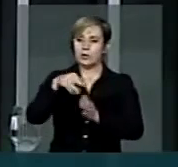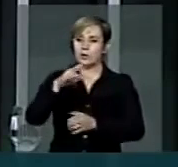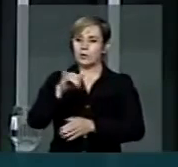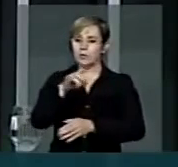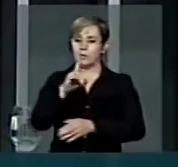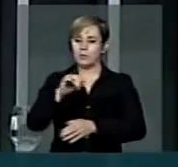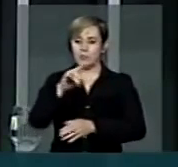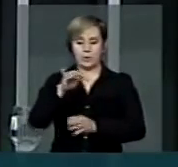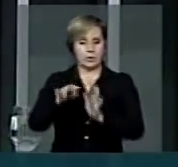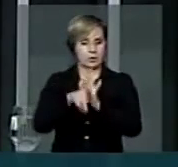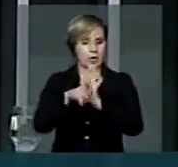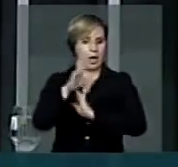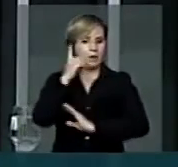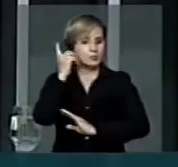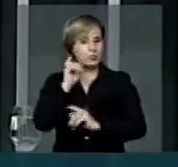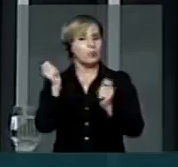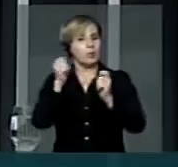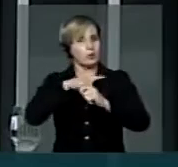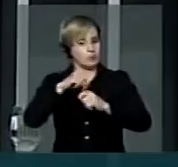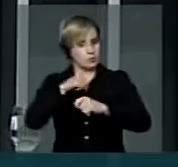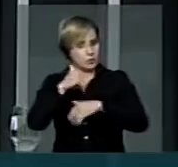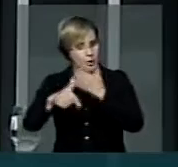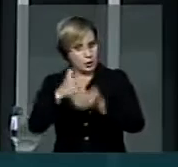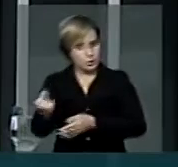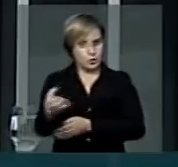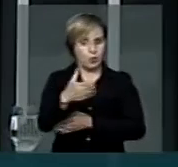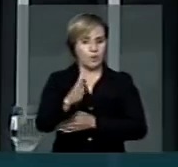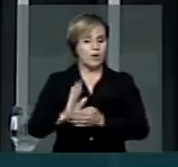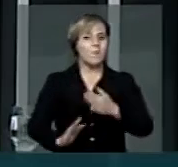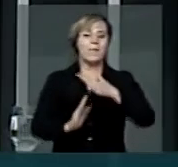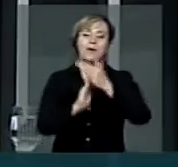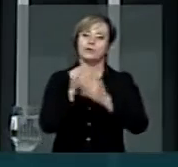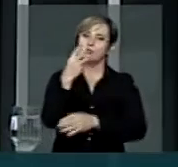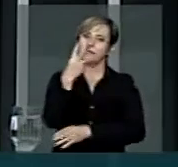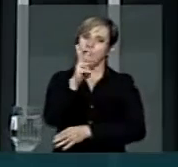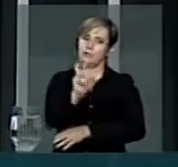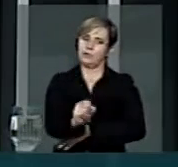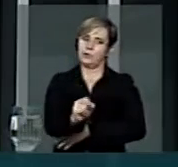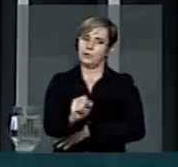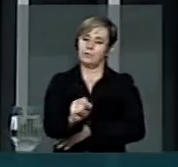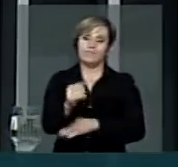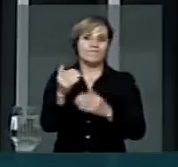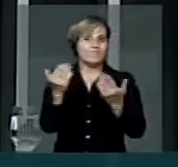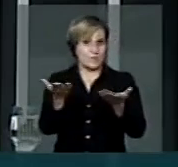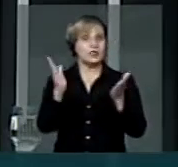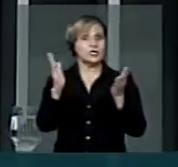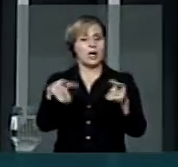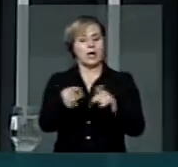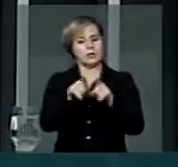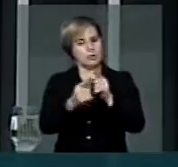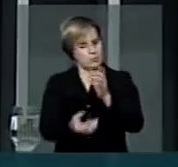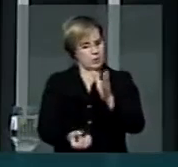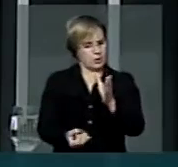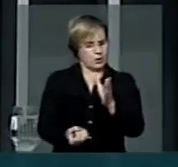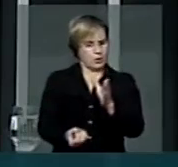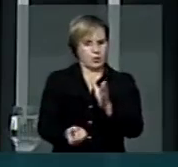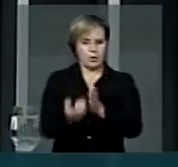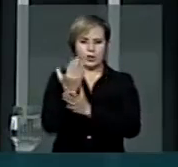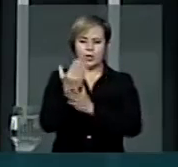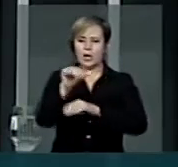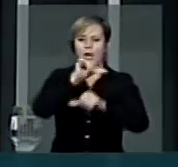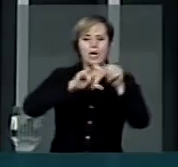tenhamos no máximo 3 mandatos consecutivos. Portanto, internamente já promovemos as reformas que